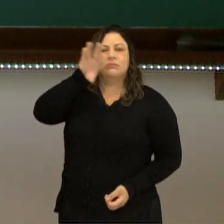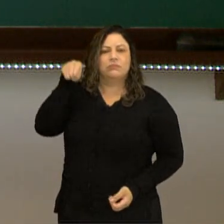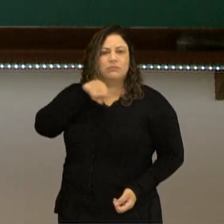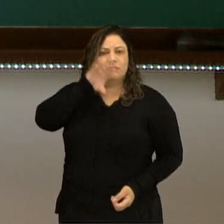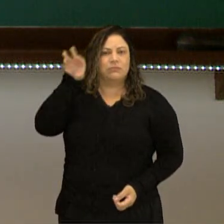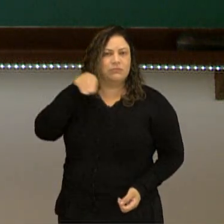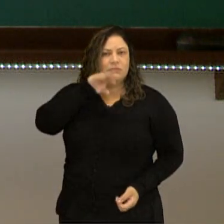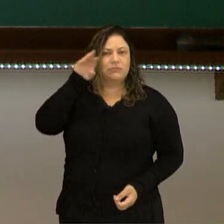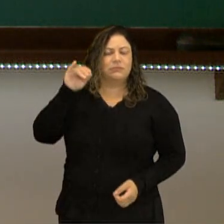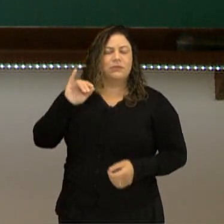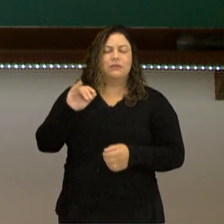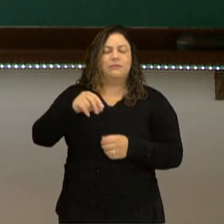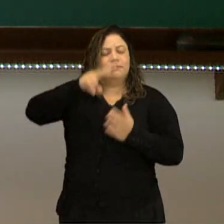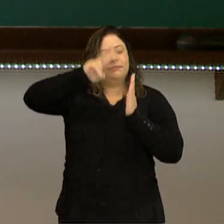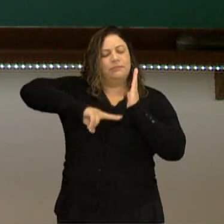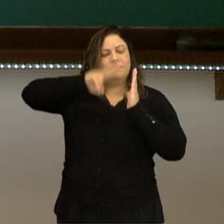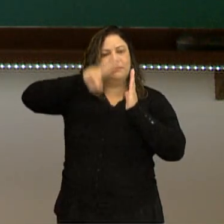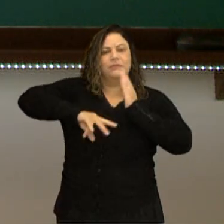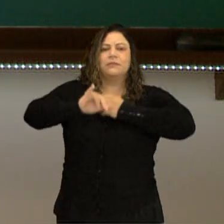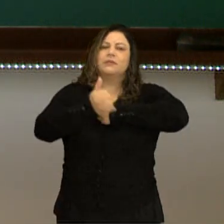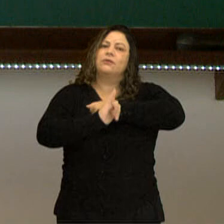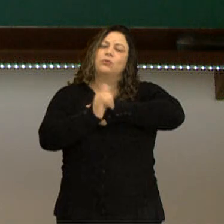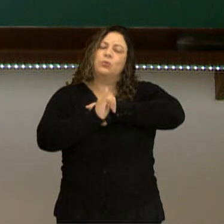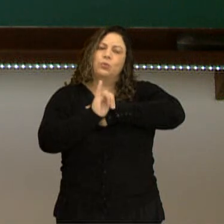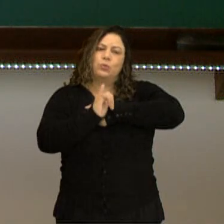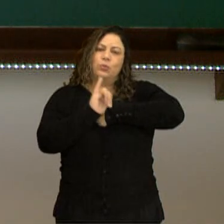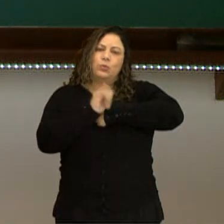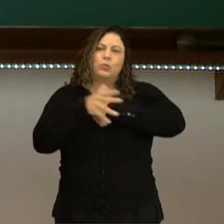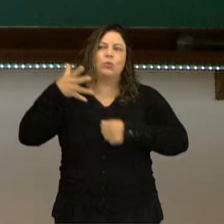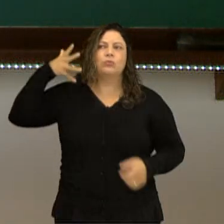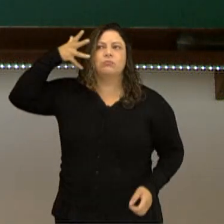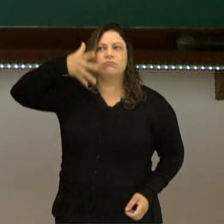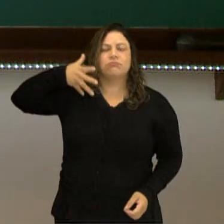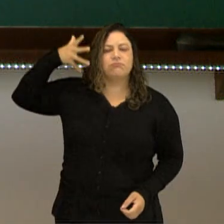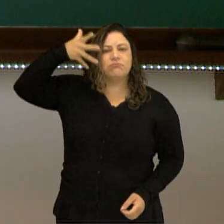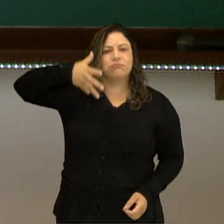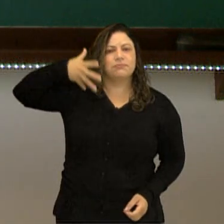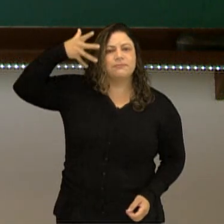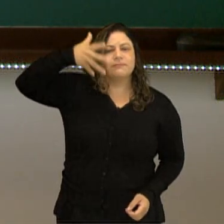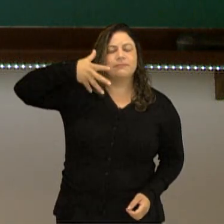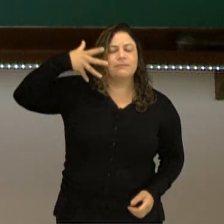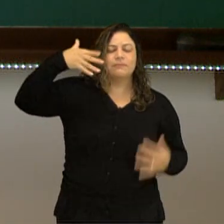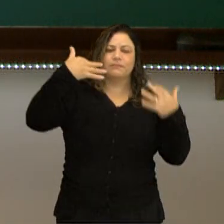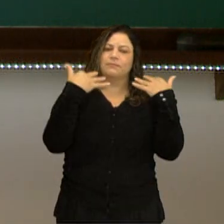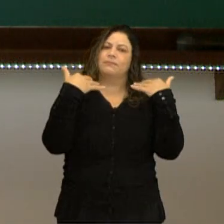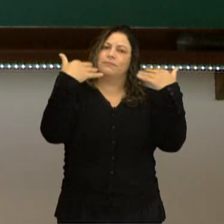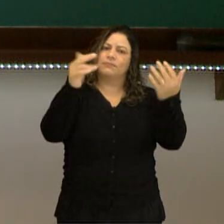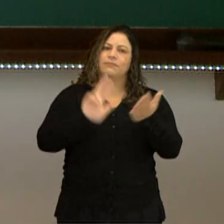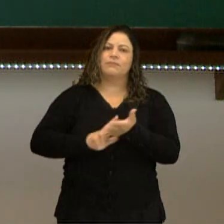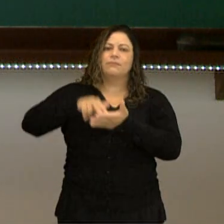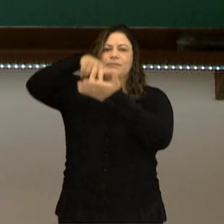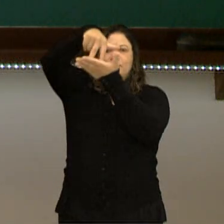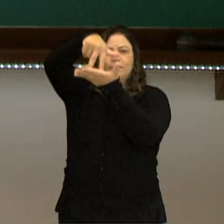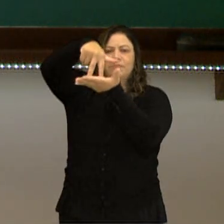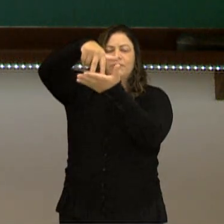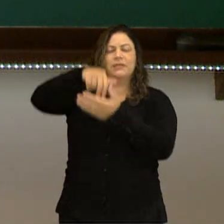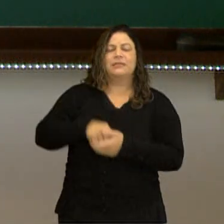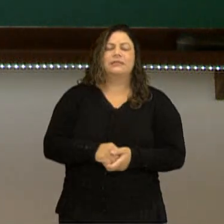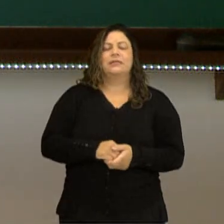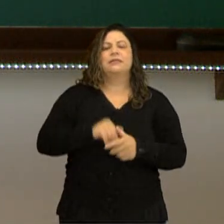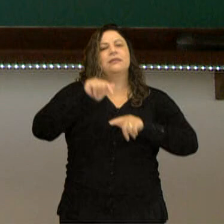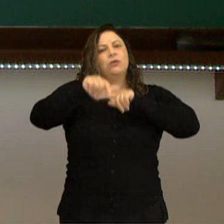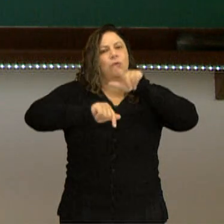lemos na crônica, um discurso, entre os políticos, uma apresentação de trabalho